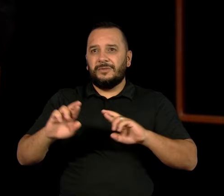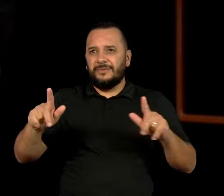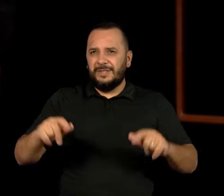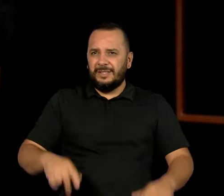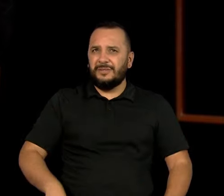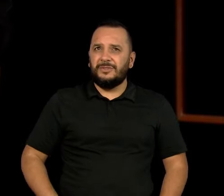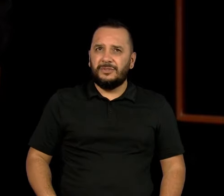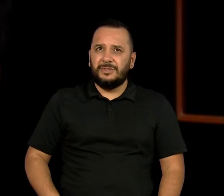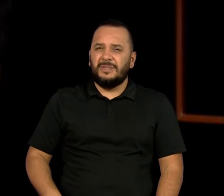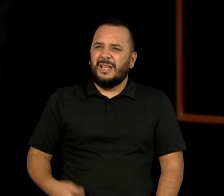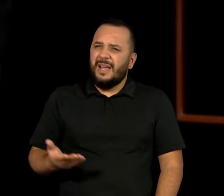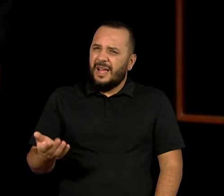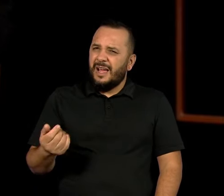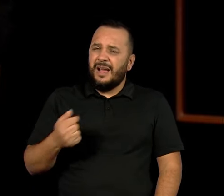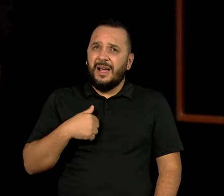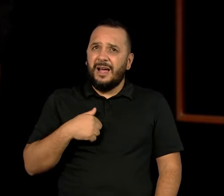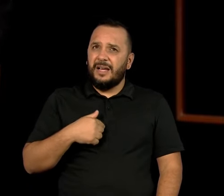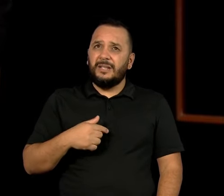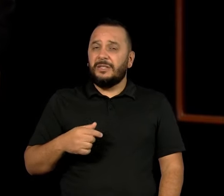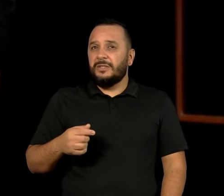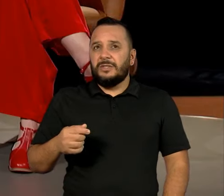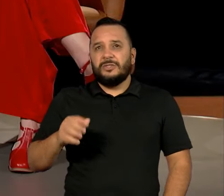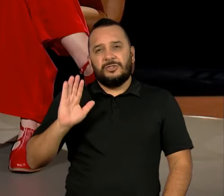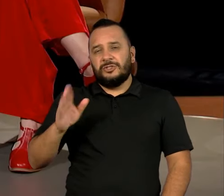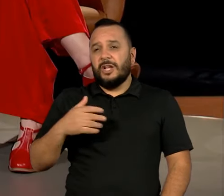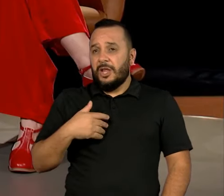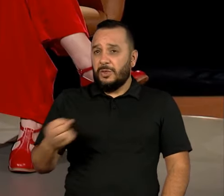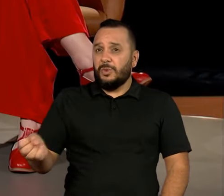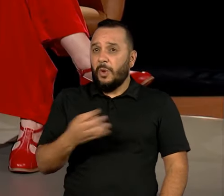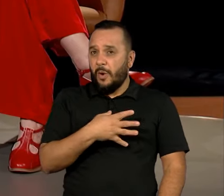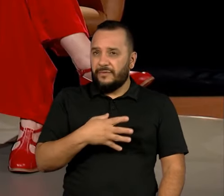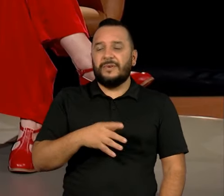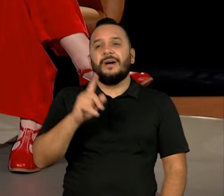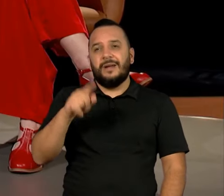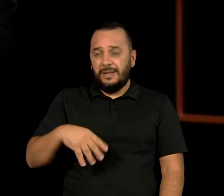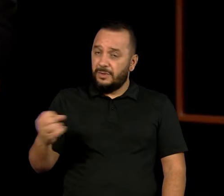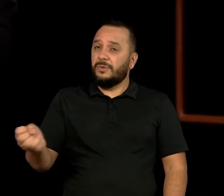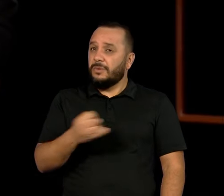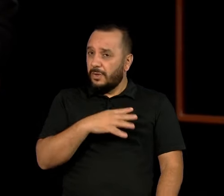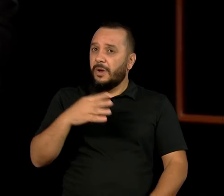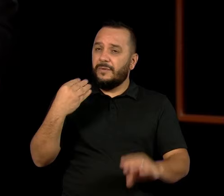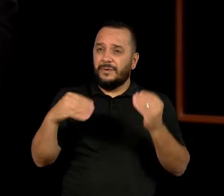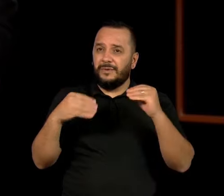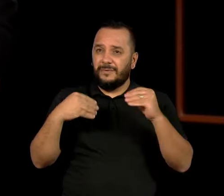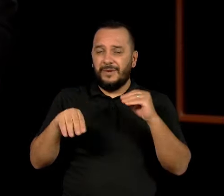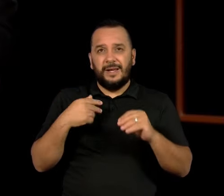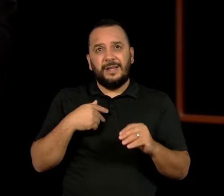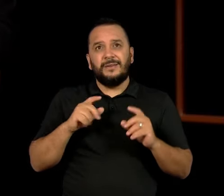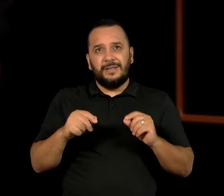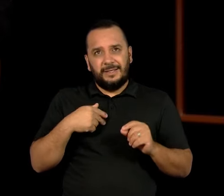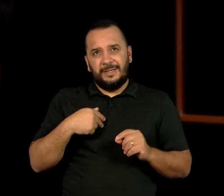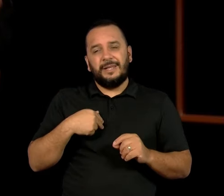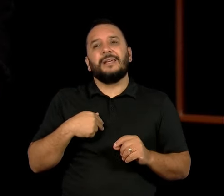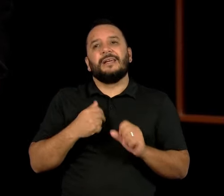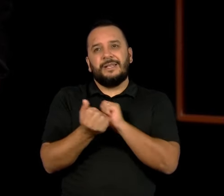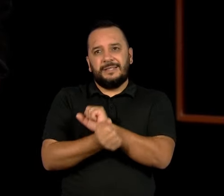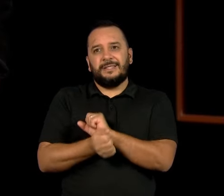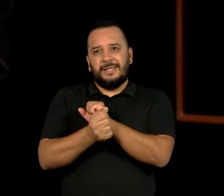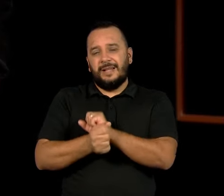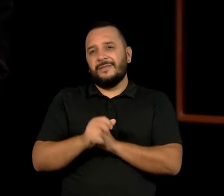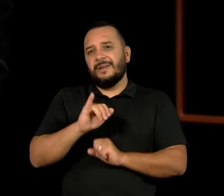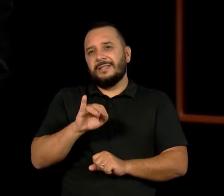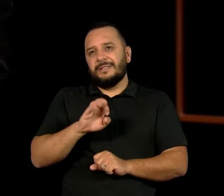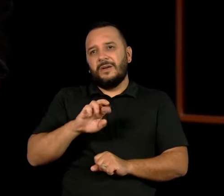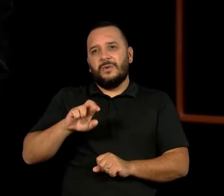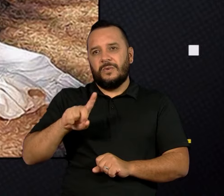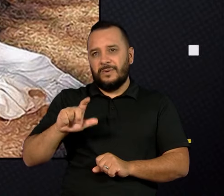falam, o remake da Escrava Isaura. Não foi um remake, foi uma nova versão. foi uma nova adaptação muito diferente da